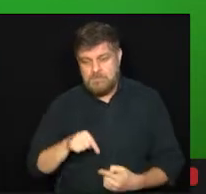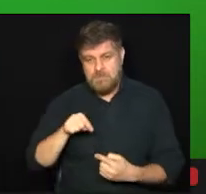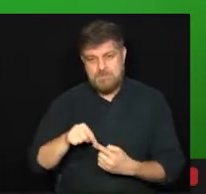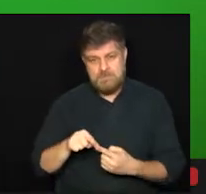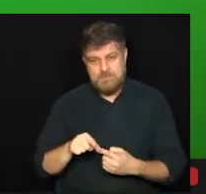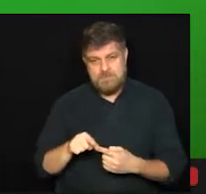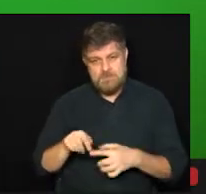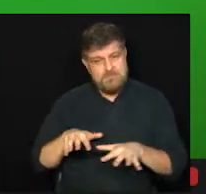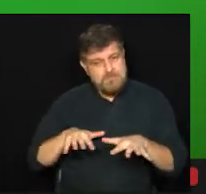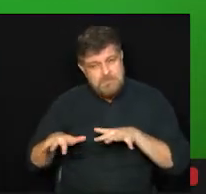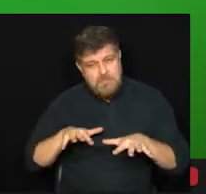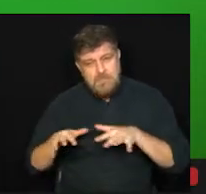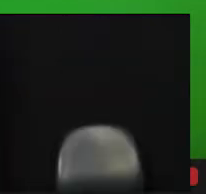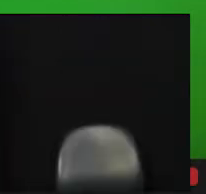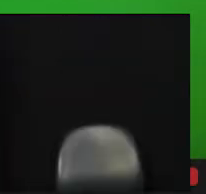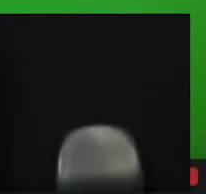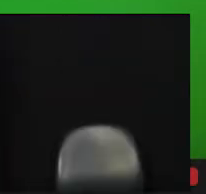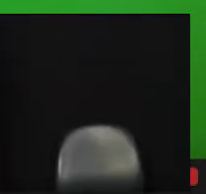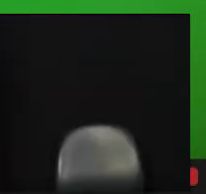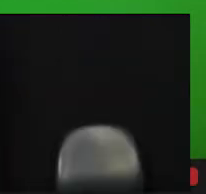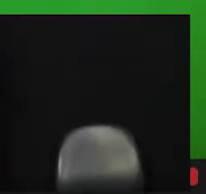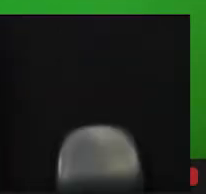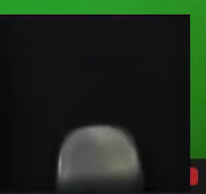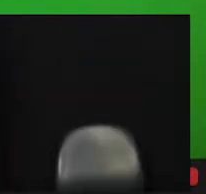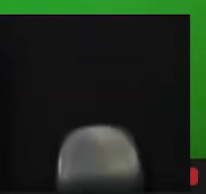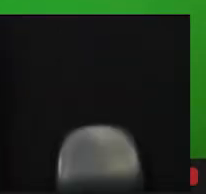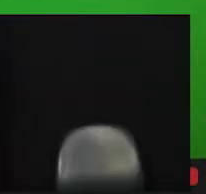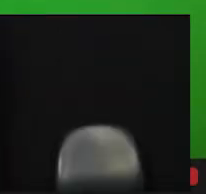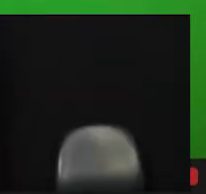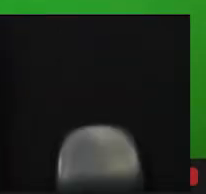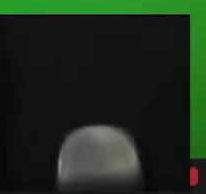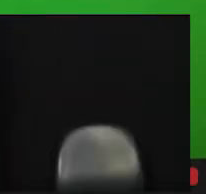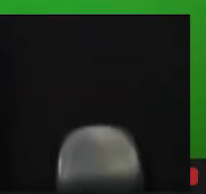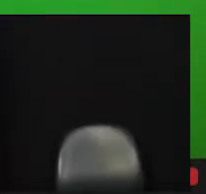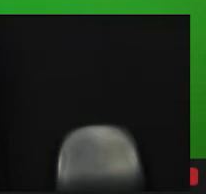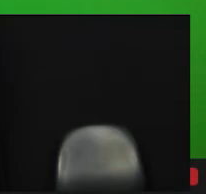movimentar o nosso setor. Nós temos um IPT, vou dar um exemplo.